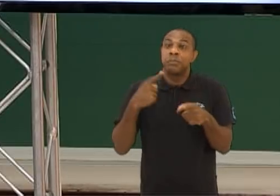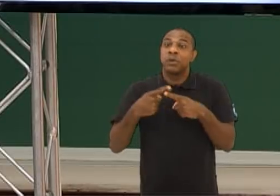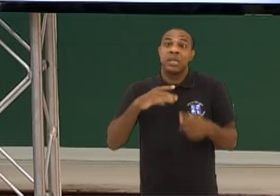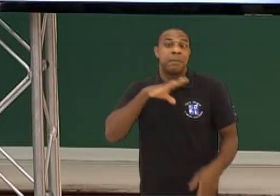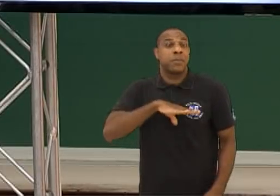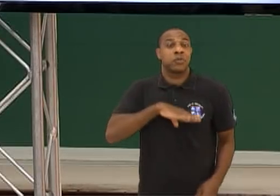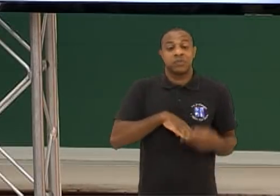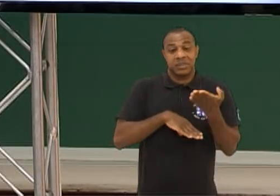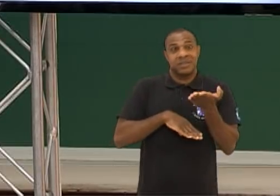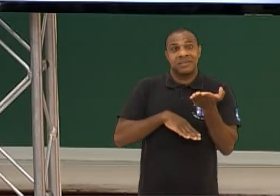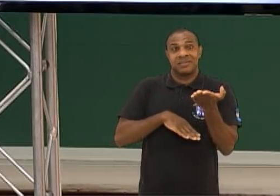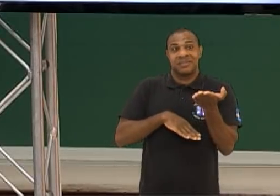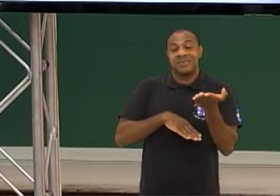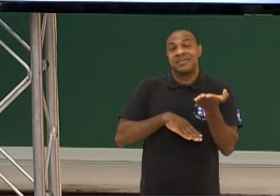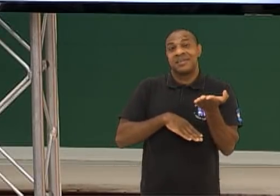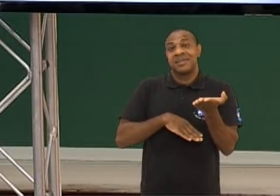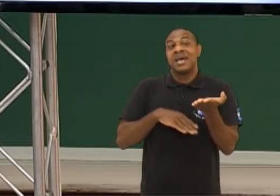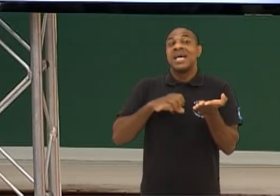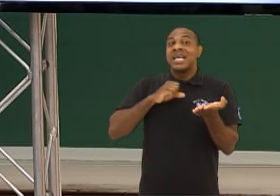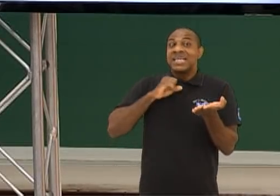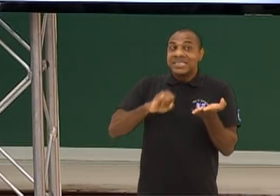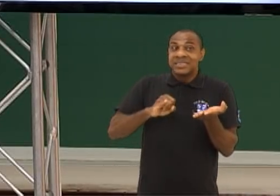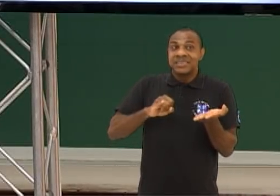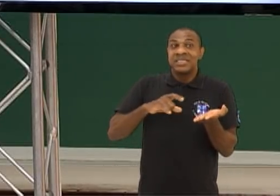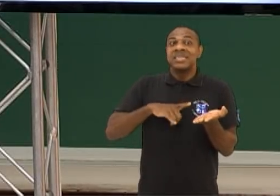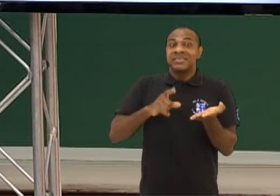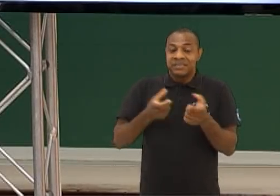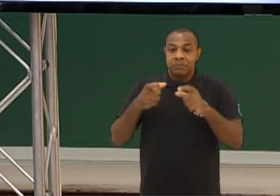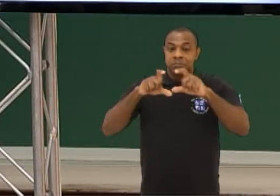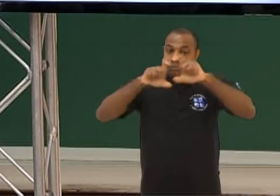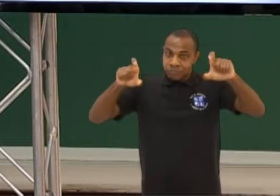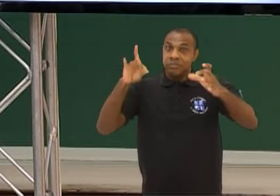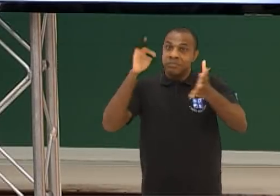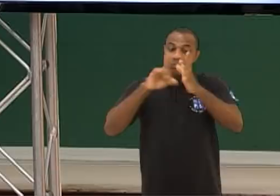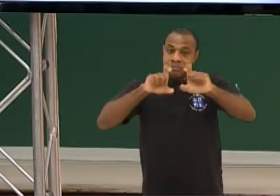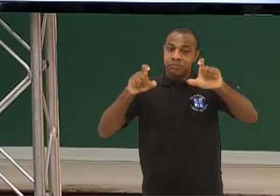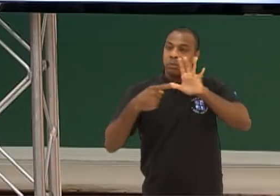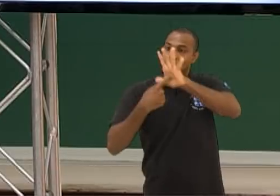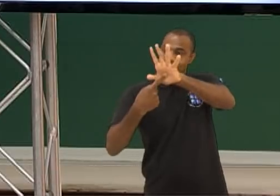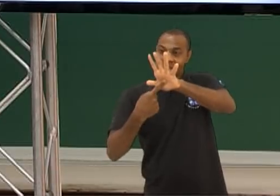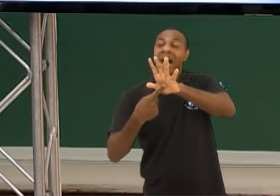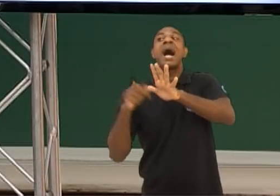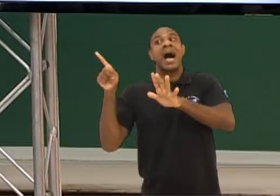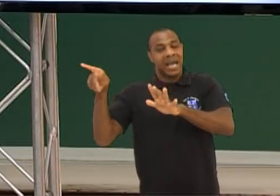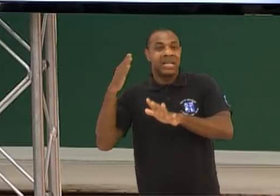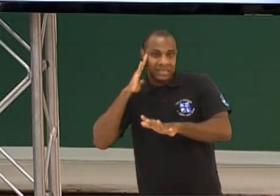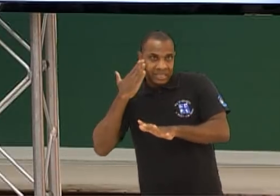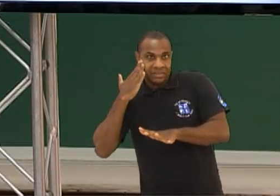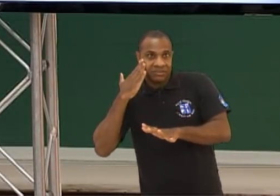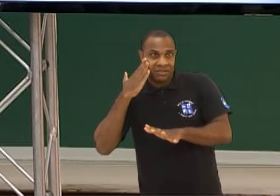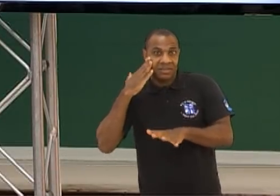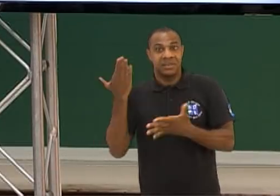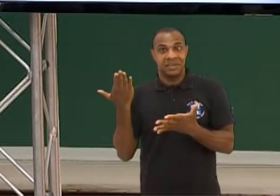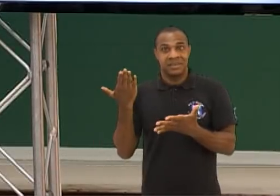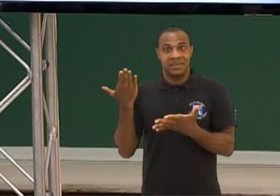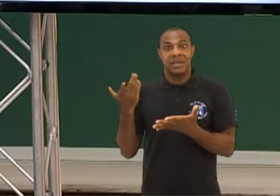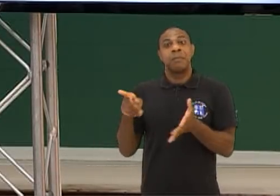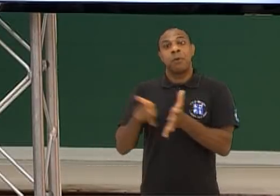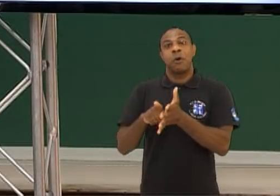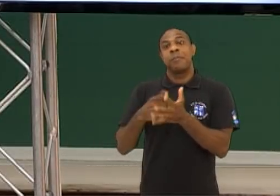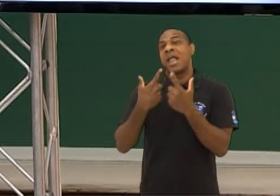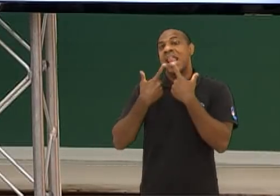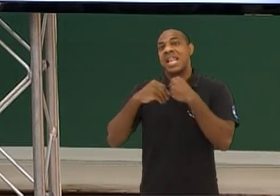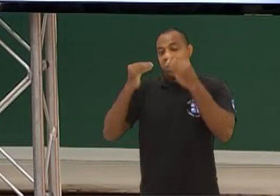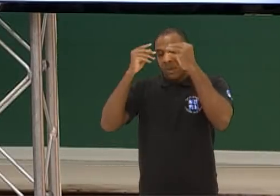Porque é uma linguagem universal, é uma linguagem simbólica. Então, vários povos independentes, de